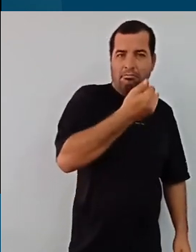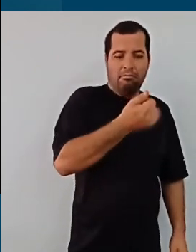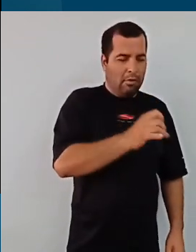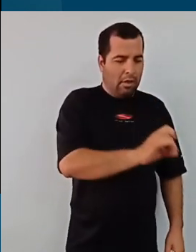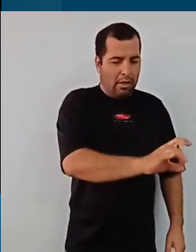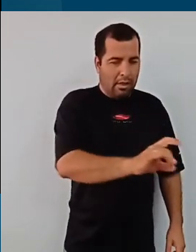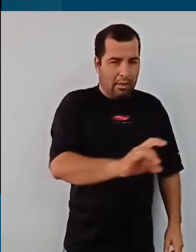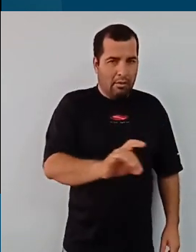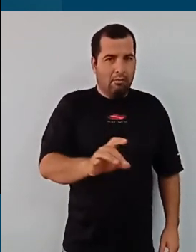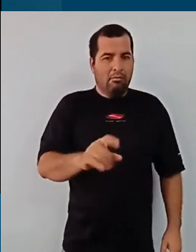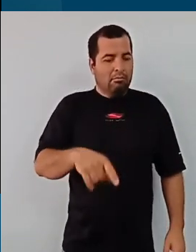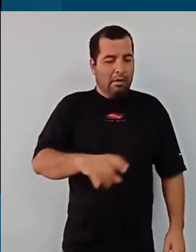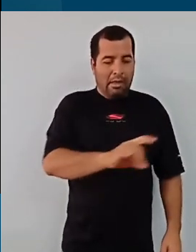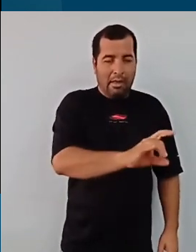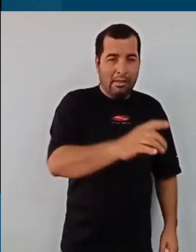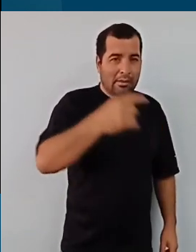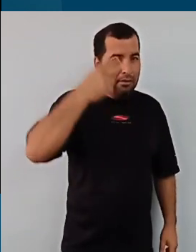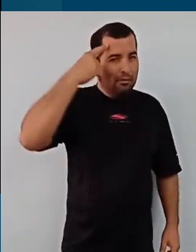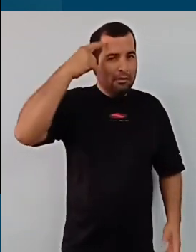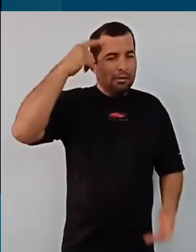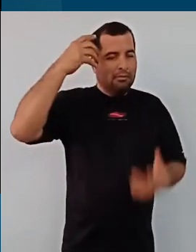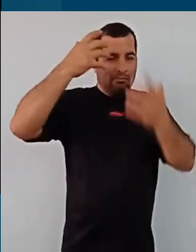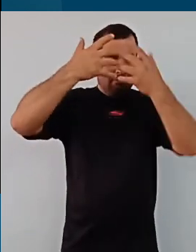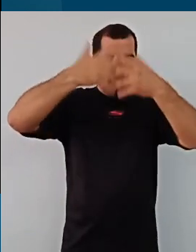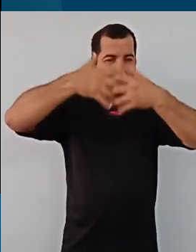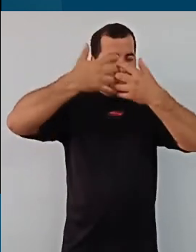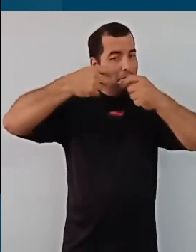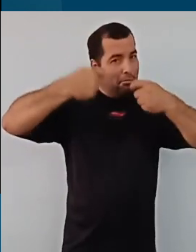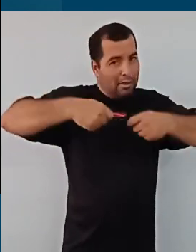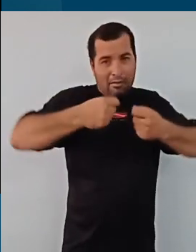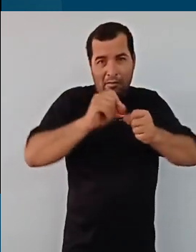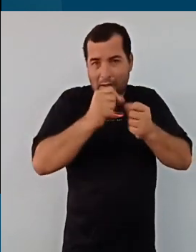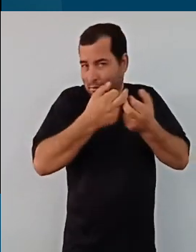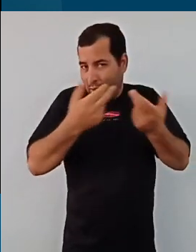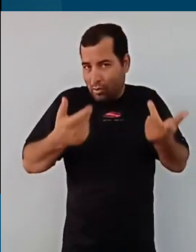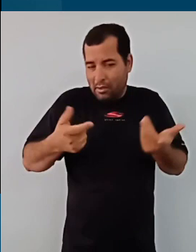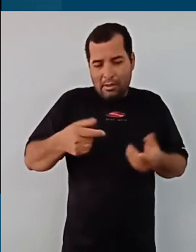que este cérebro faça o que precisa fazer.